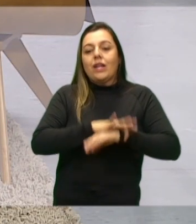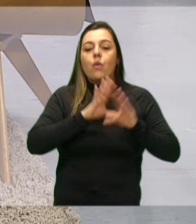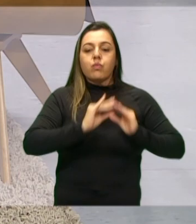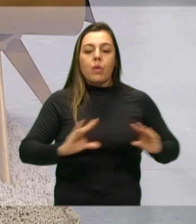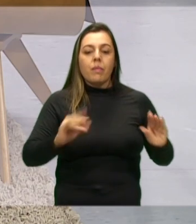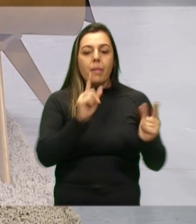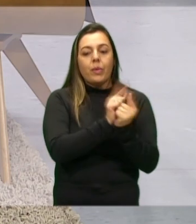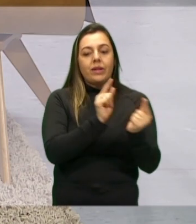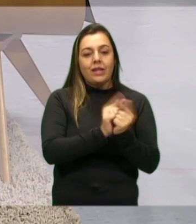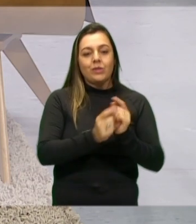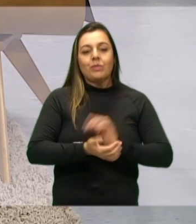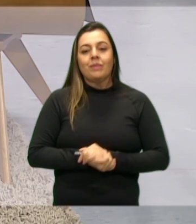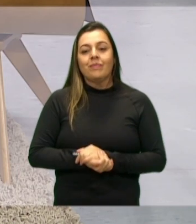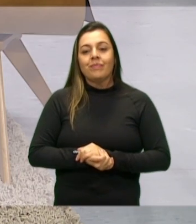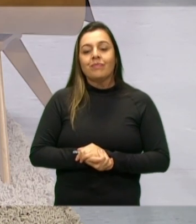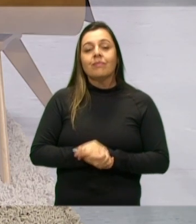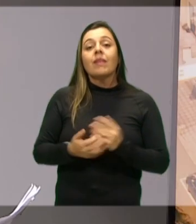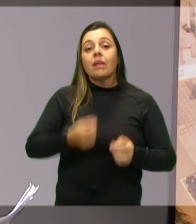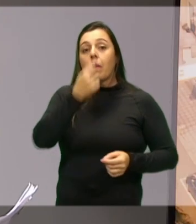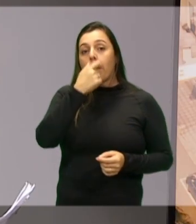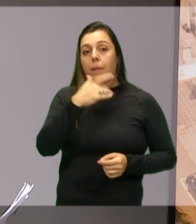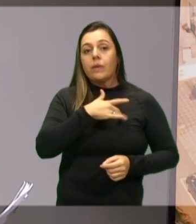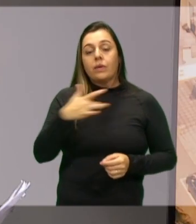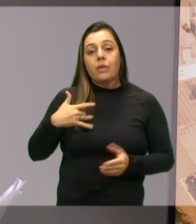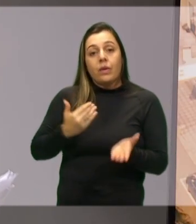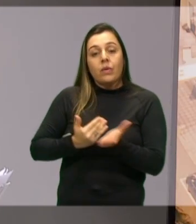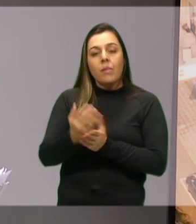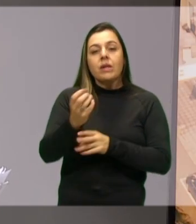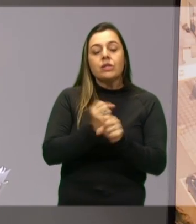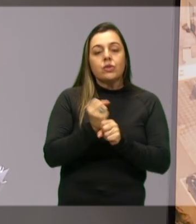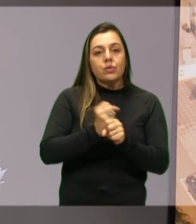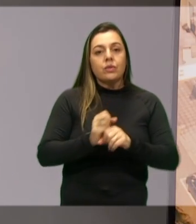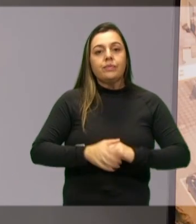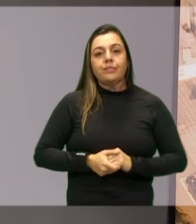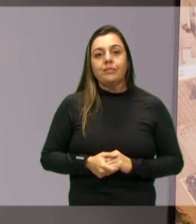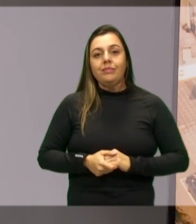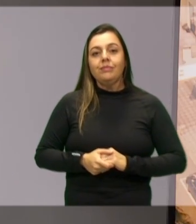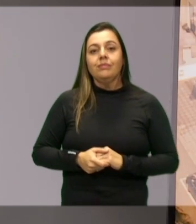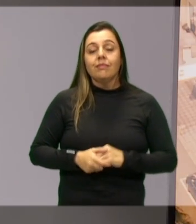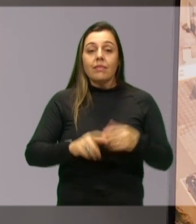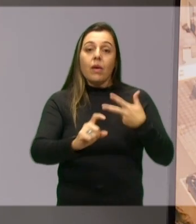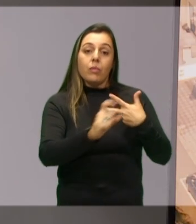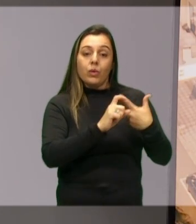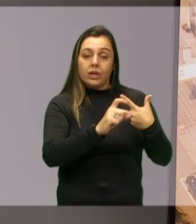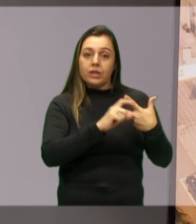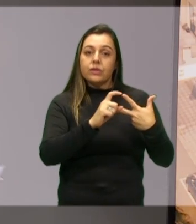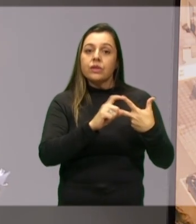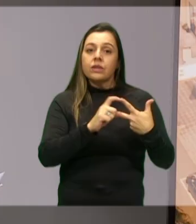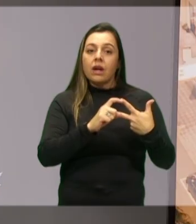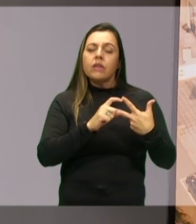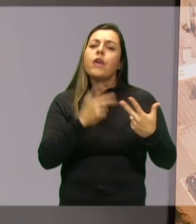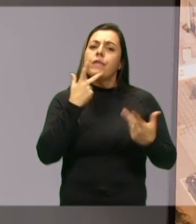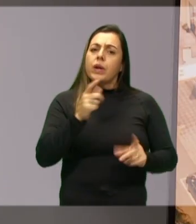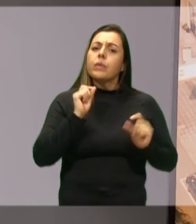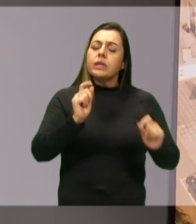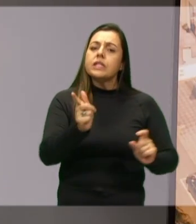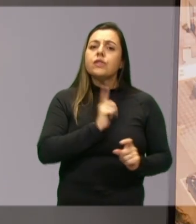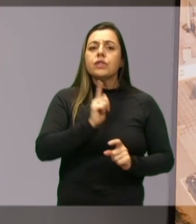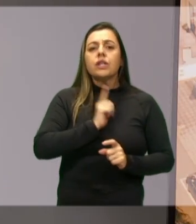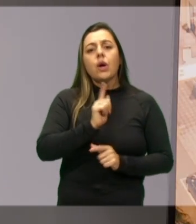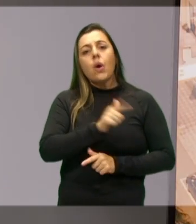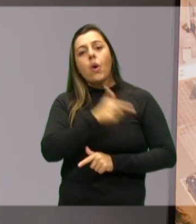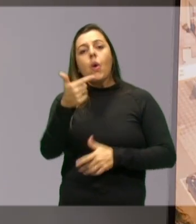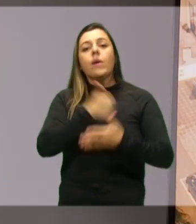conforto para o atendimento. Bruno, inicialmente, no início do ano, o Poder Executivo estava afirmando que haviam